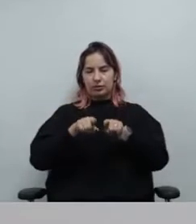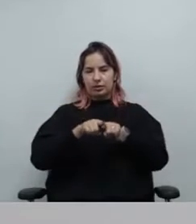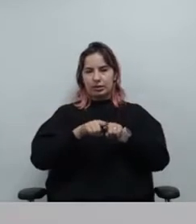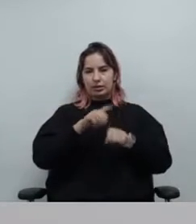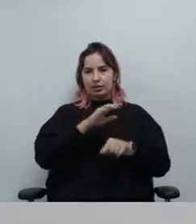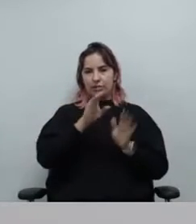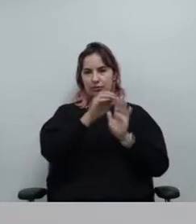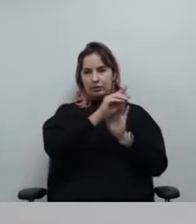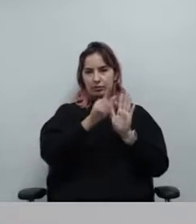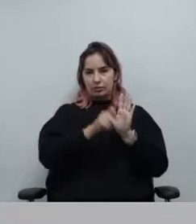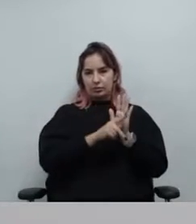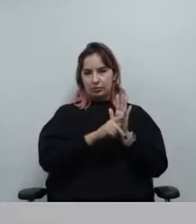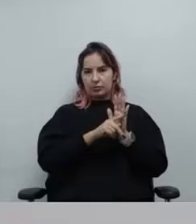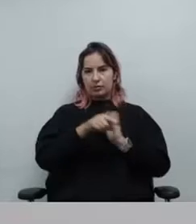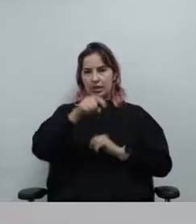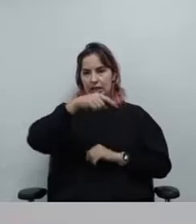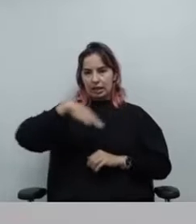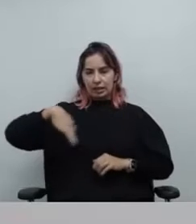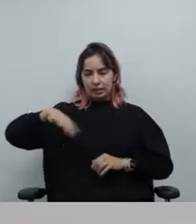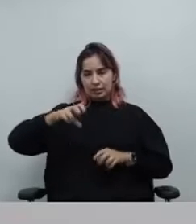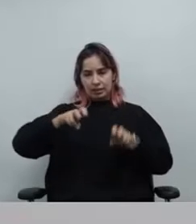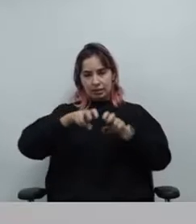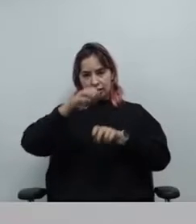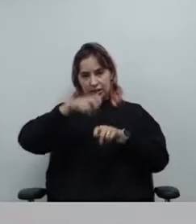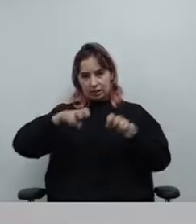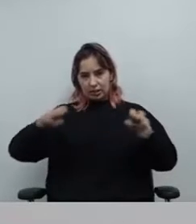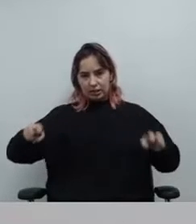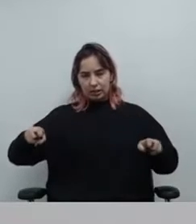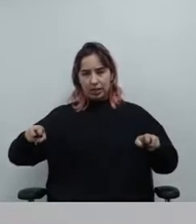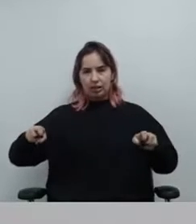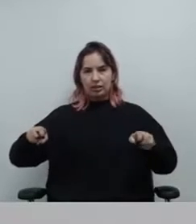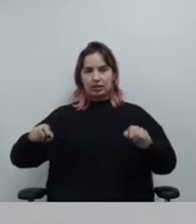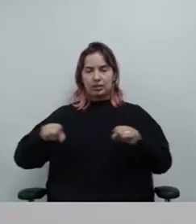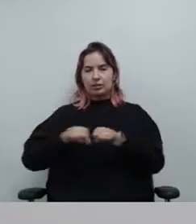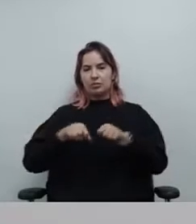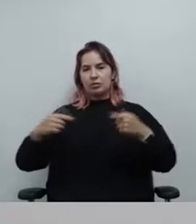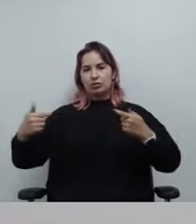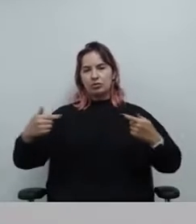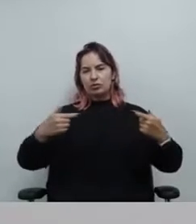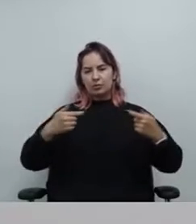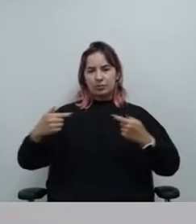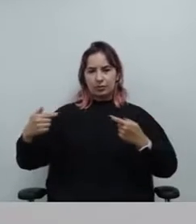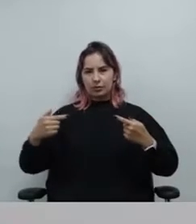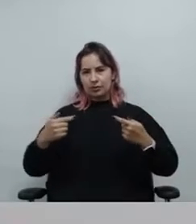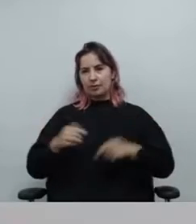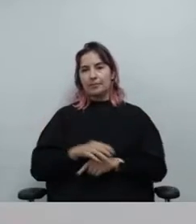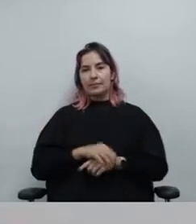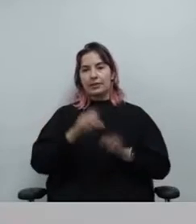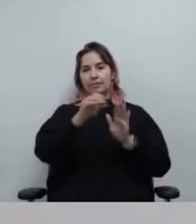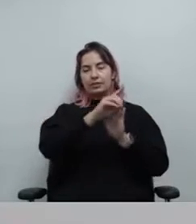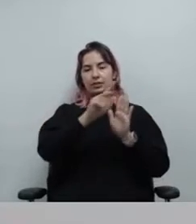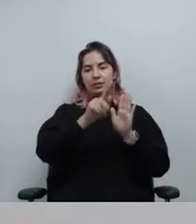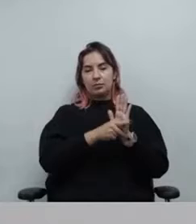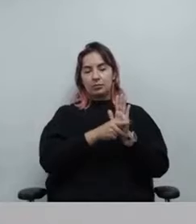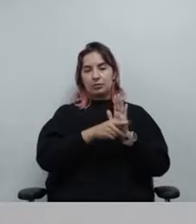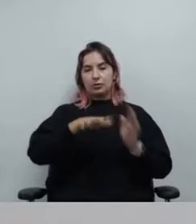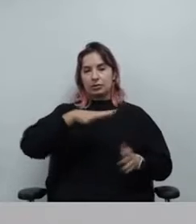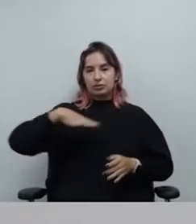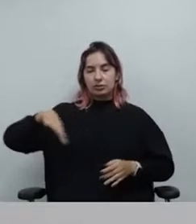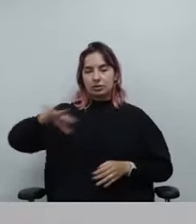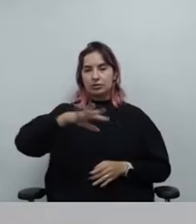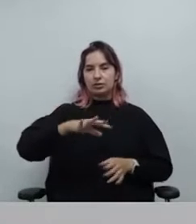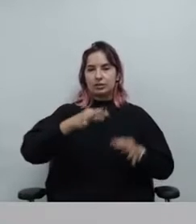maior parte das cadeiras desse colegiado, inclusive sob disputa, também para a Defensoria Pública Geral, uma grande disputa que